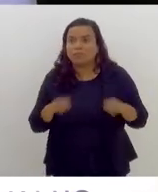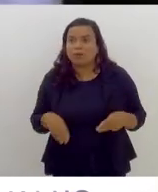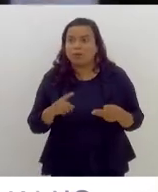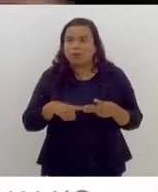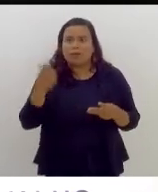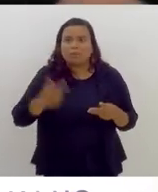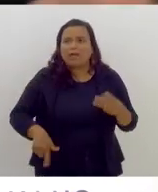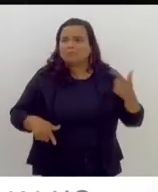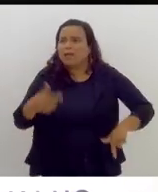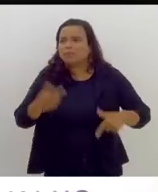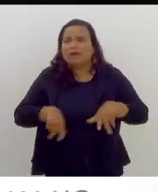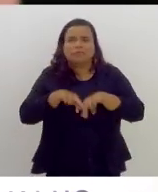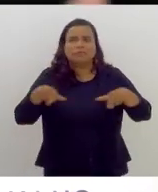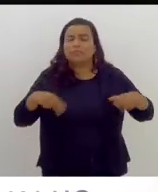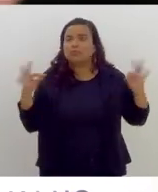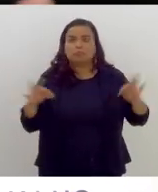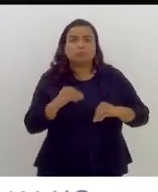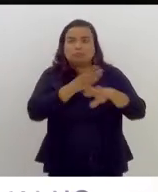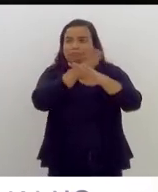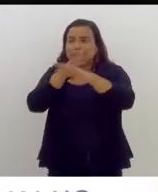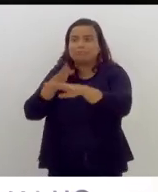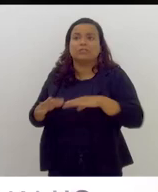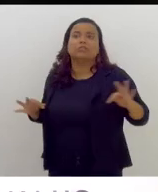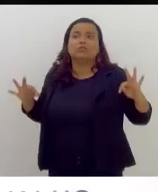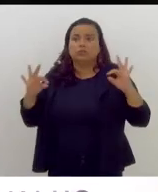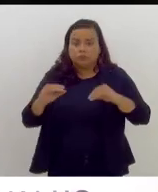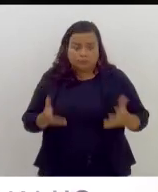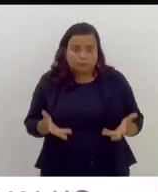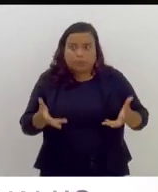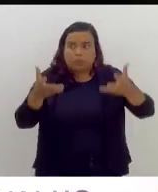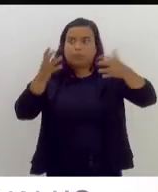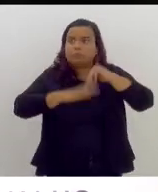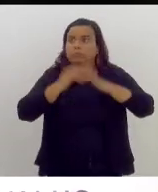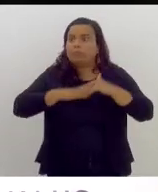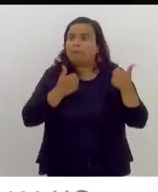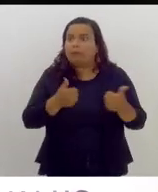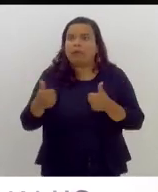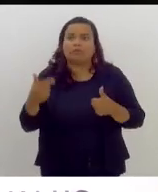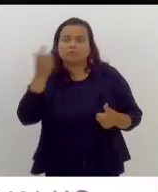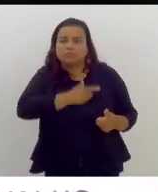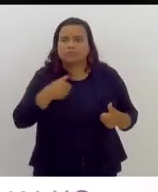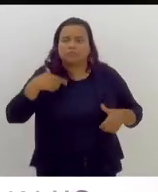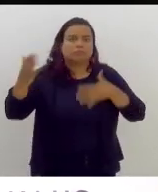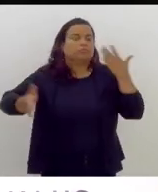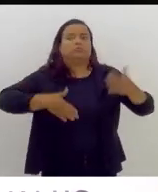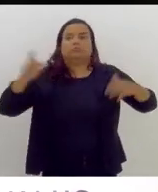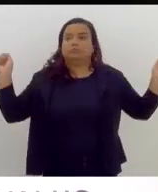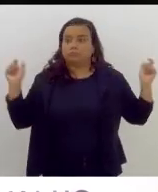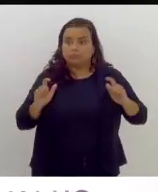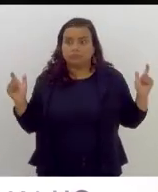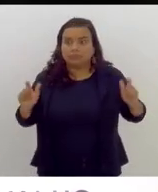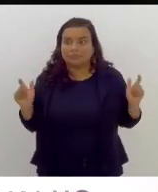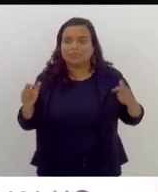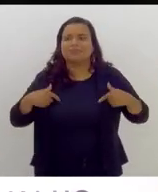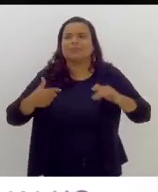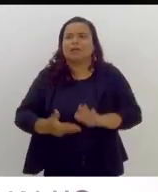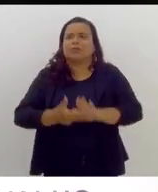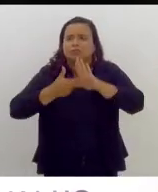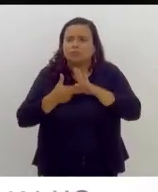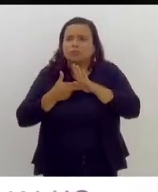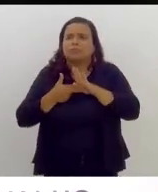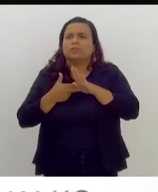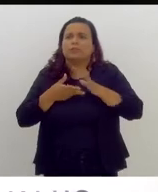não sei o quê, ele foi tudo. E tudo que é lugar que ele entra, ele se sai bem. Para mim foi surpreendente, gente. Eu assumi meu